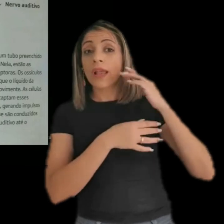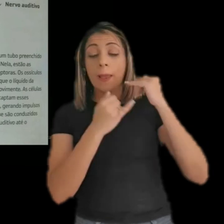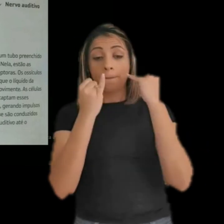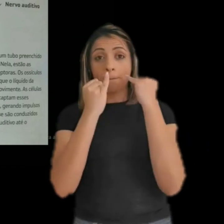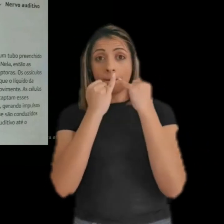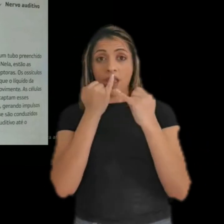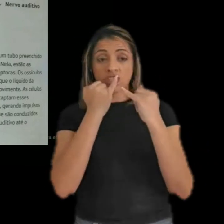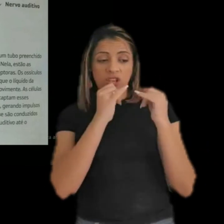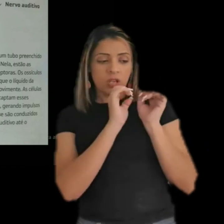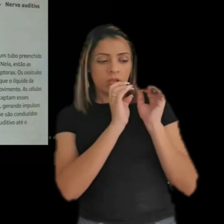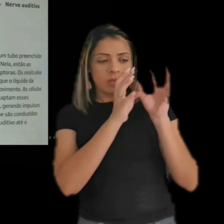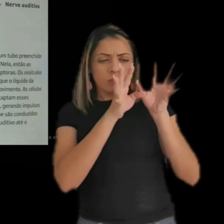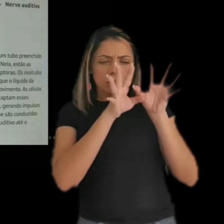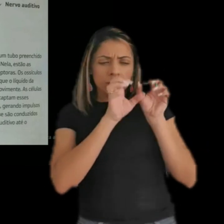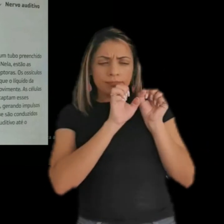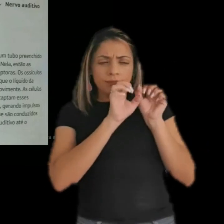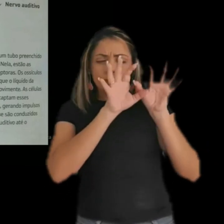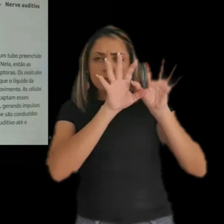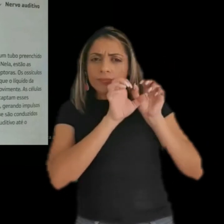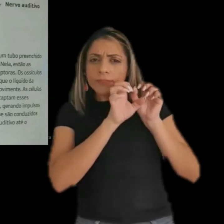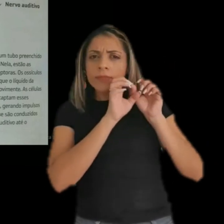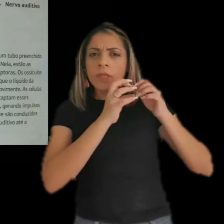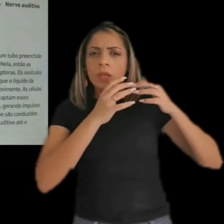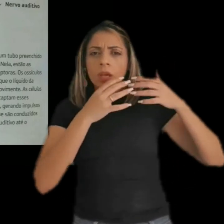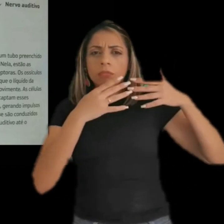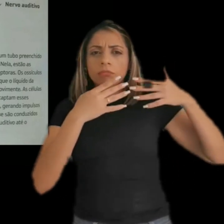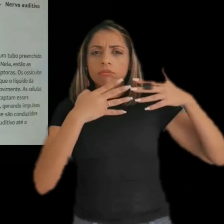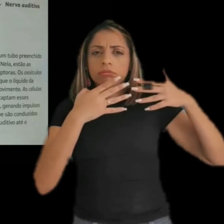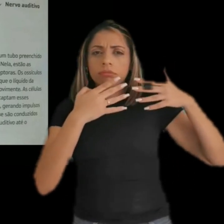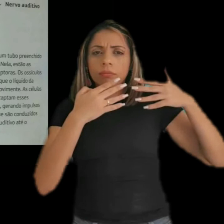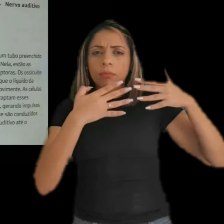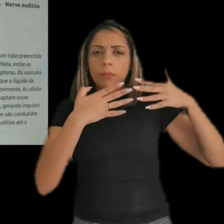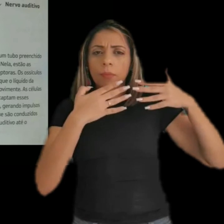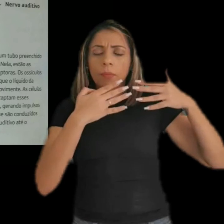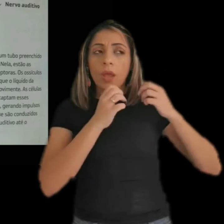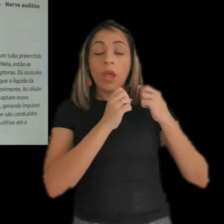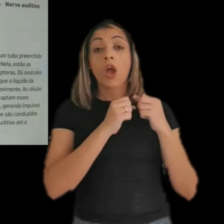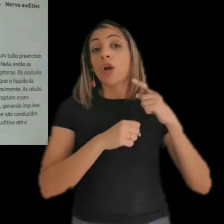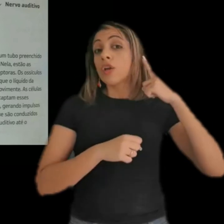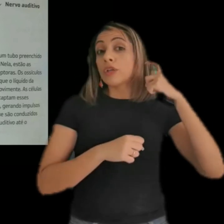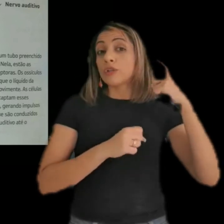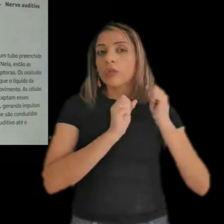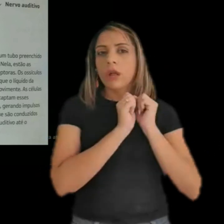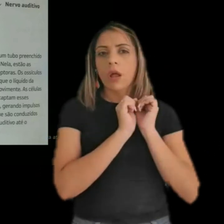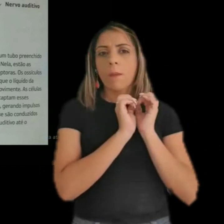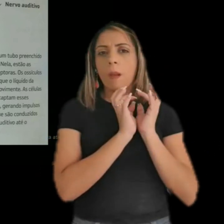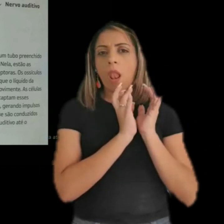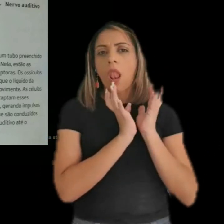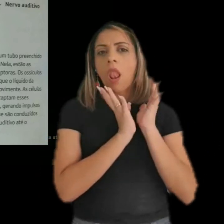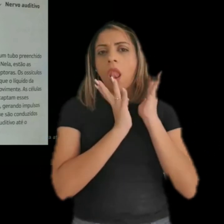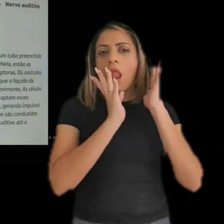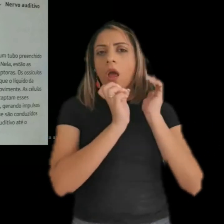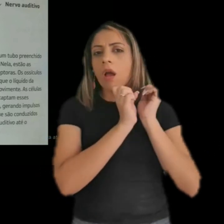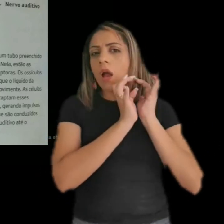Esses ossículos eles vão ampliar essas vibrações e transmitir essas vibrações